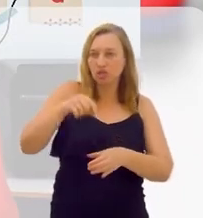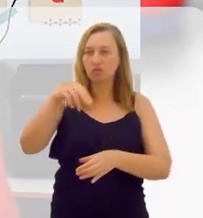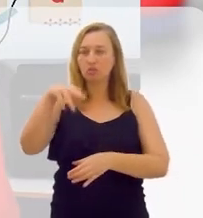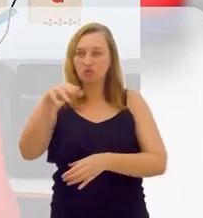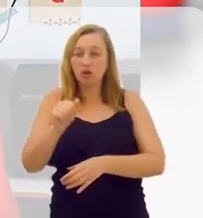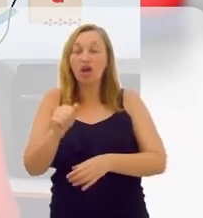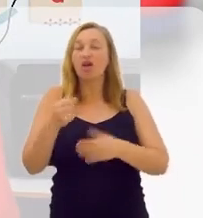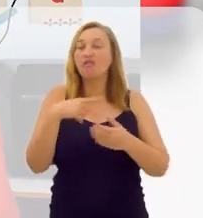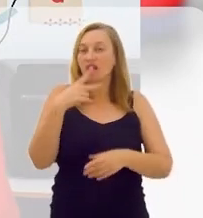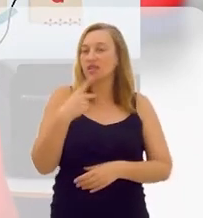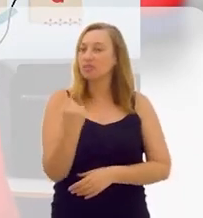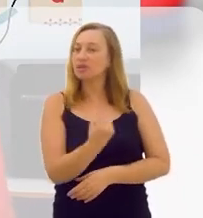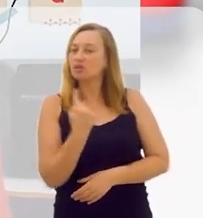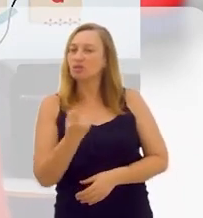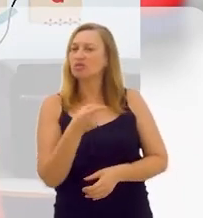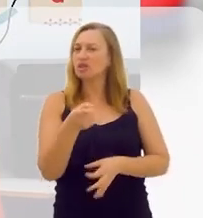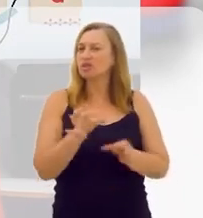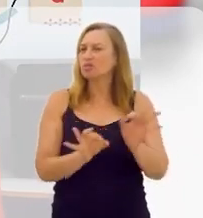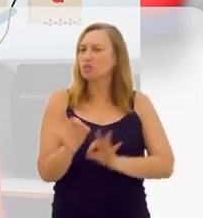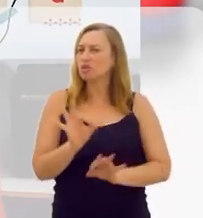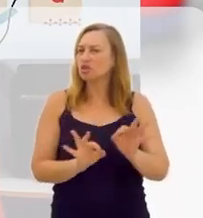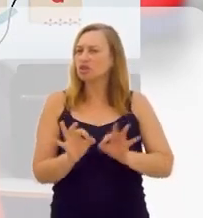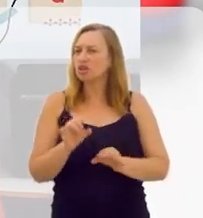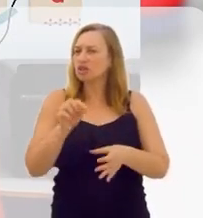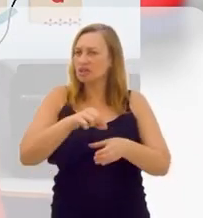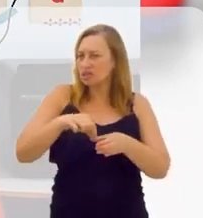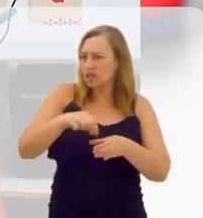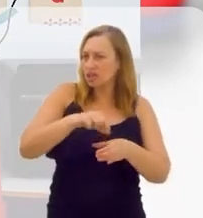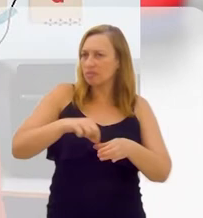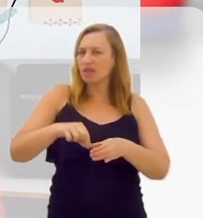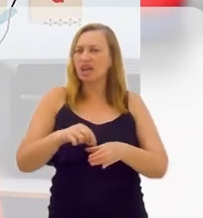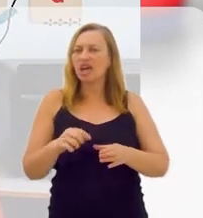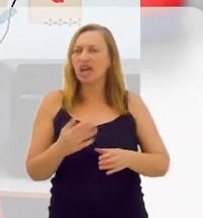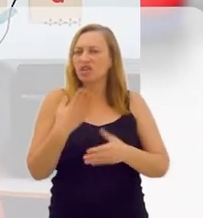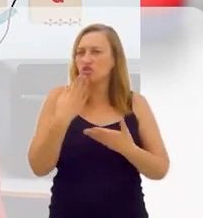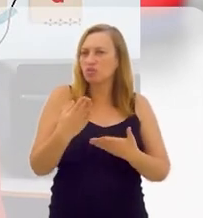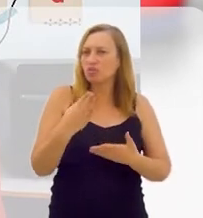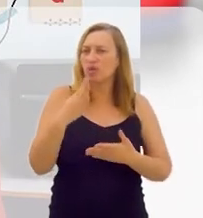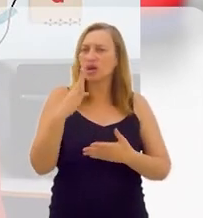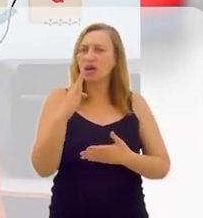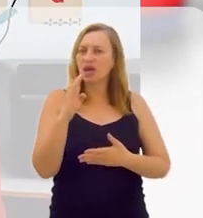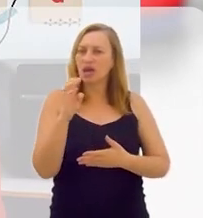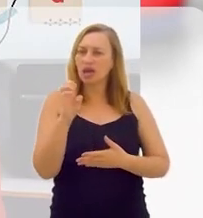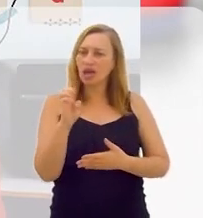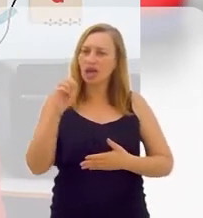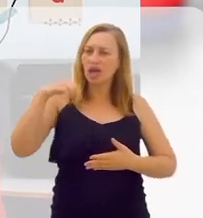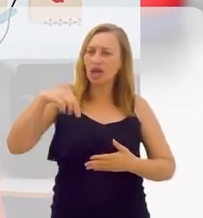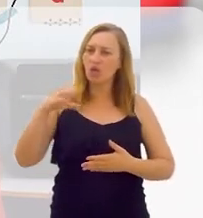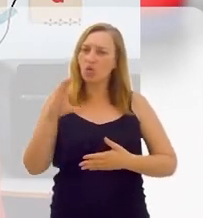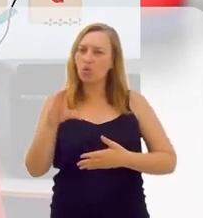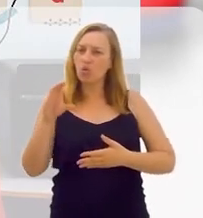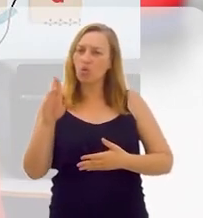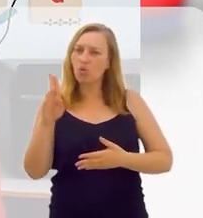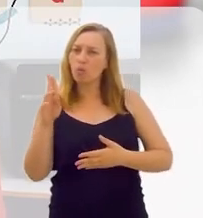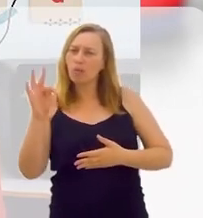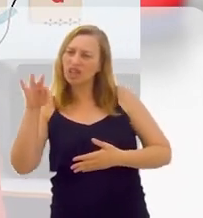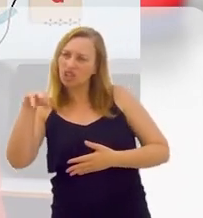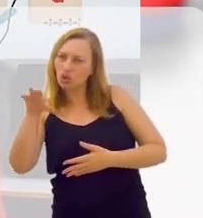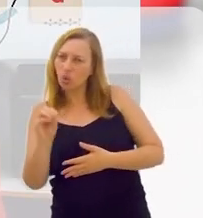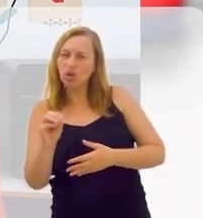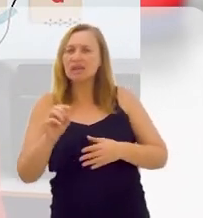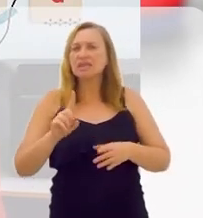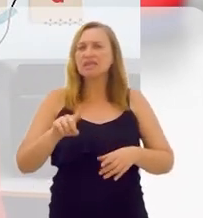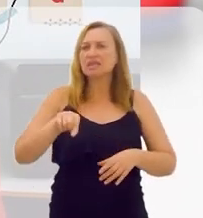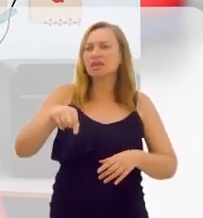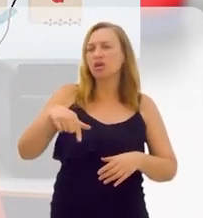Mumbuca, né? Eu queria que você falasse pra gente, esse projeto Sementes, ele é tipo uma incubadora? Além da moeda, dessa aceitação,